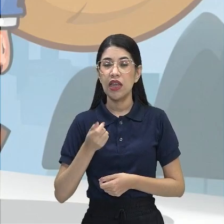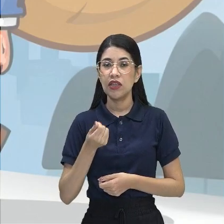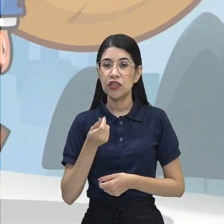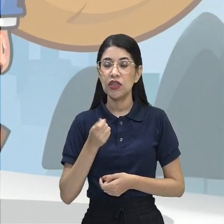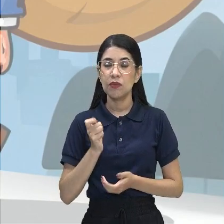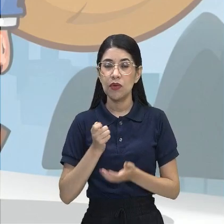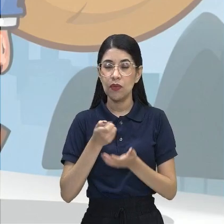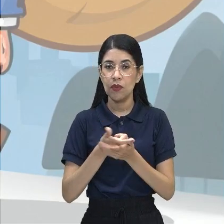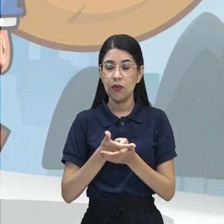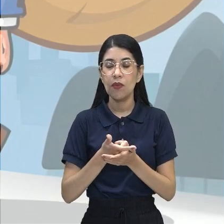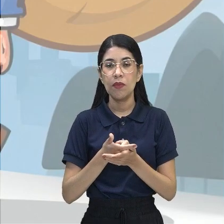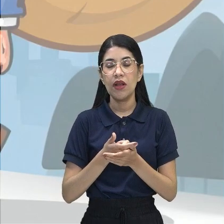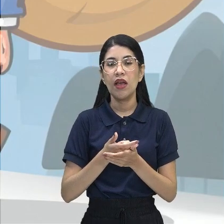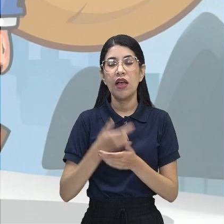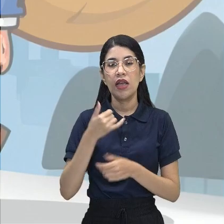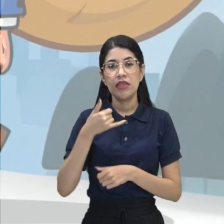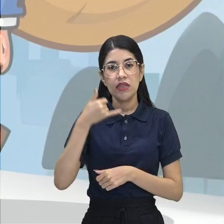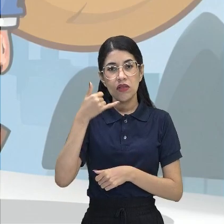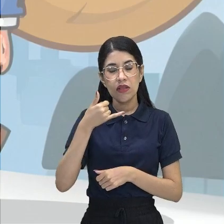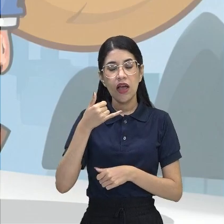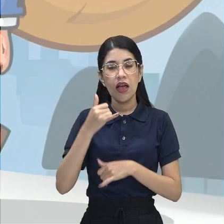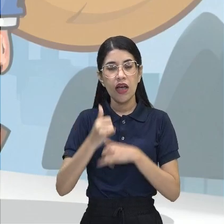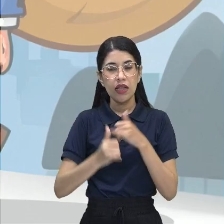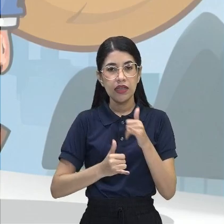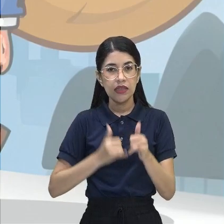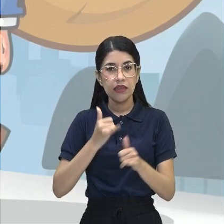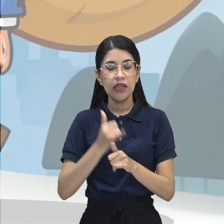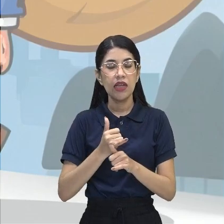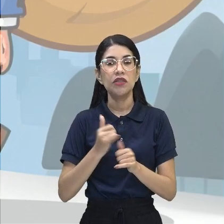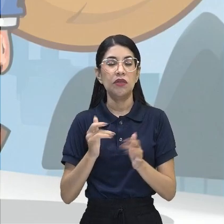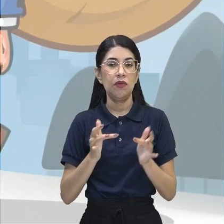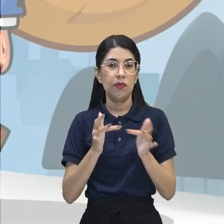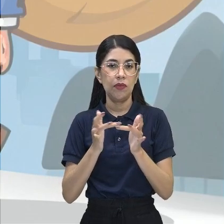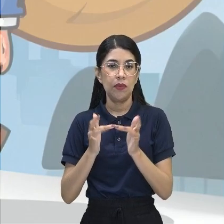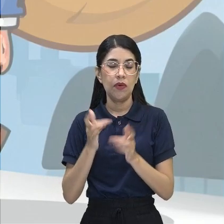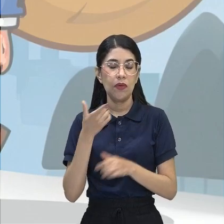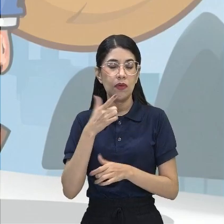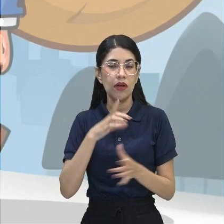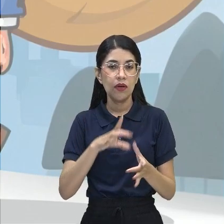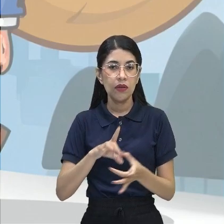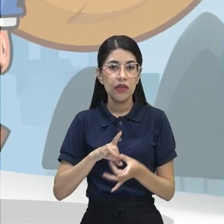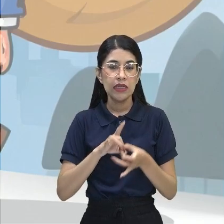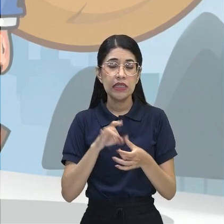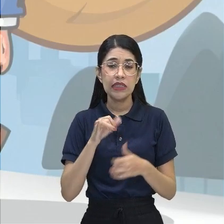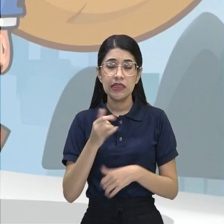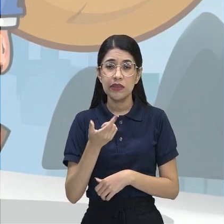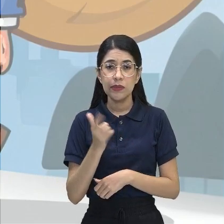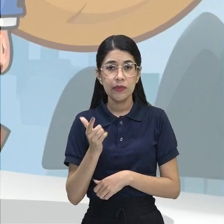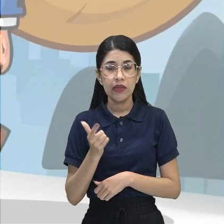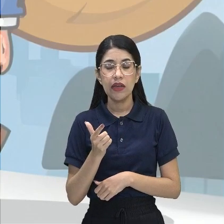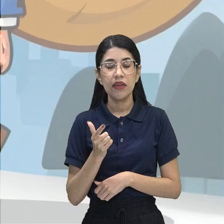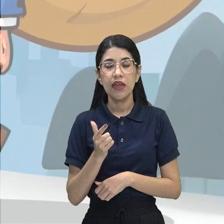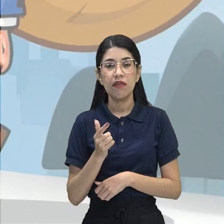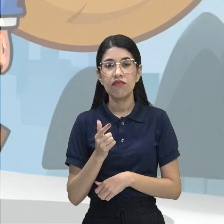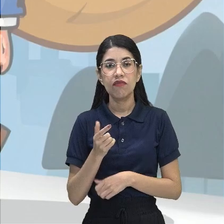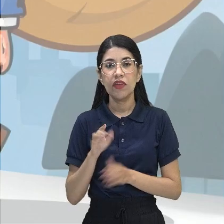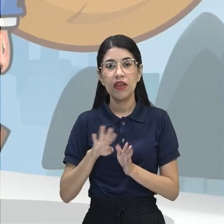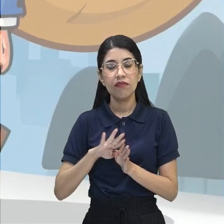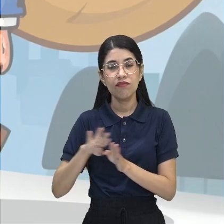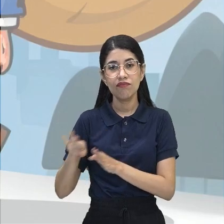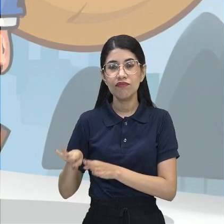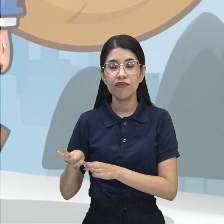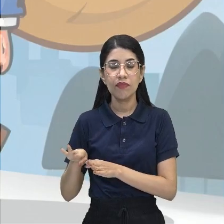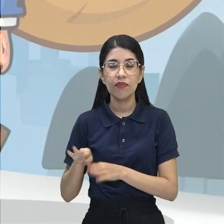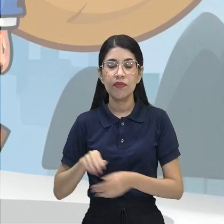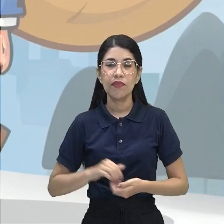telefone, para acessar a internet, você consegue se conectar com esse mundo globalizado. Se você não tem, você fica à margem desse processo.